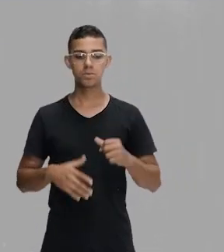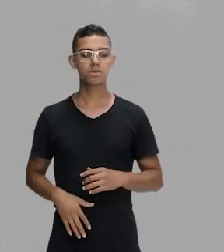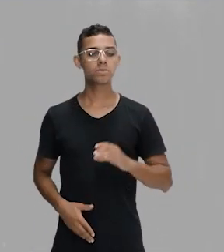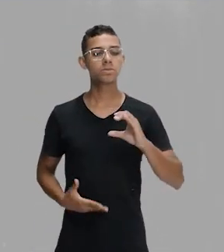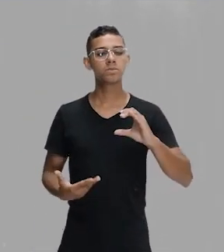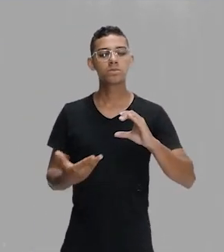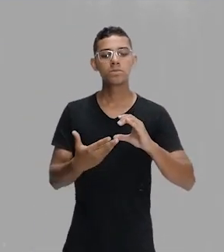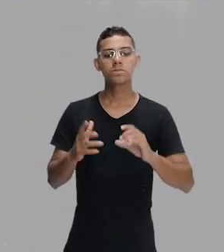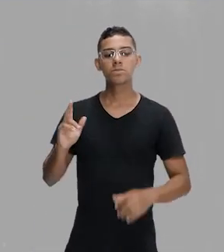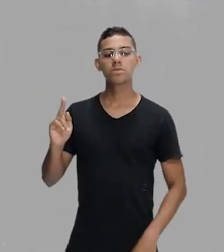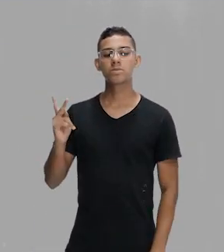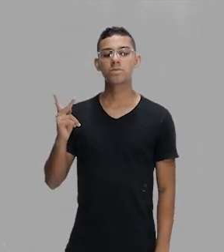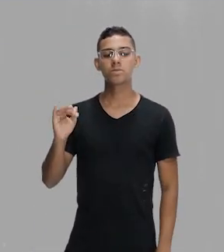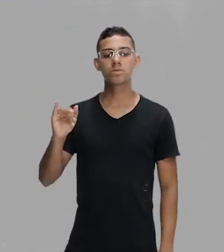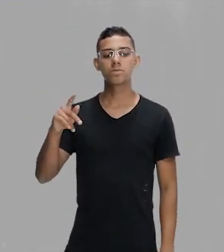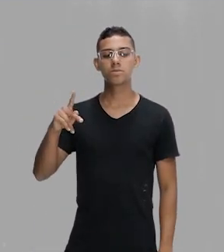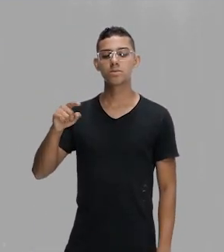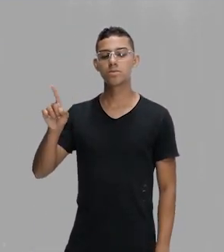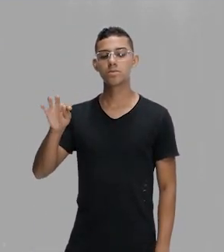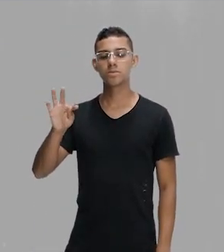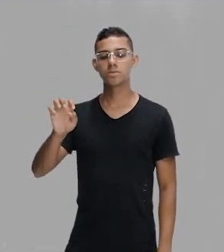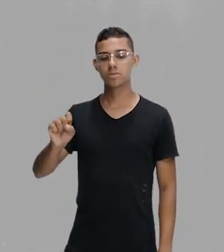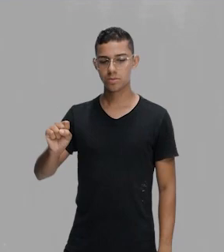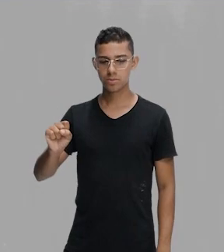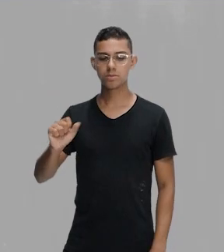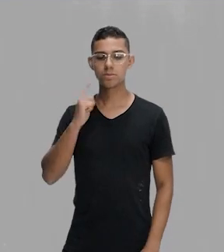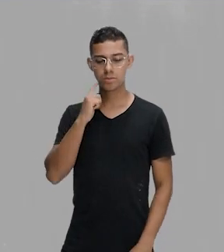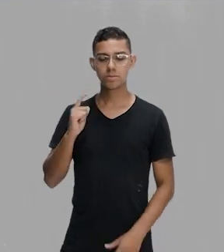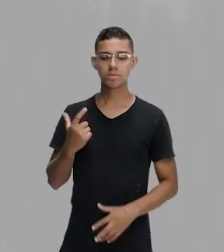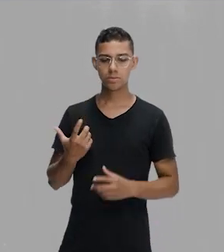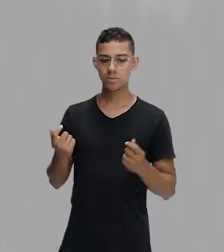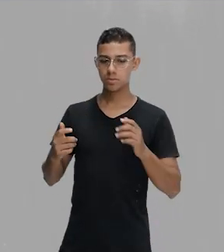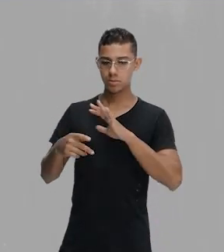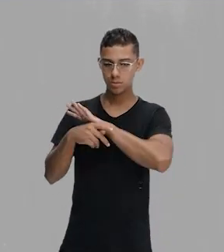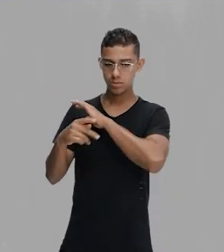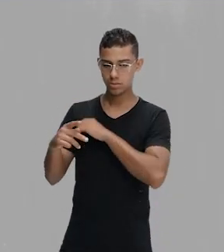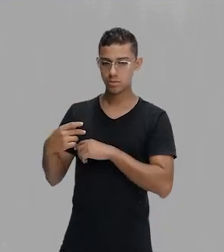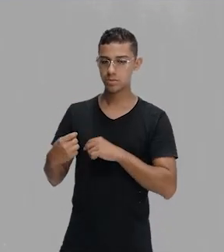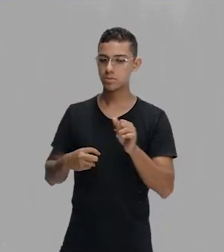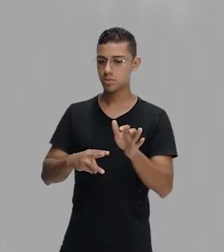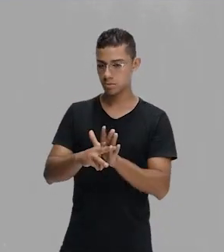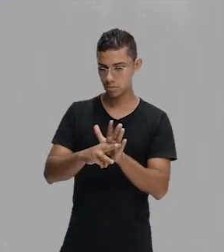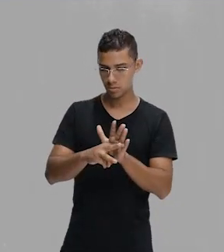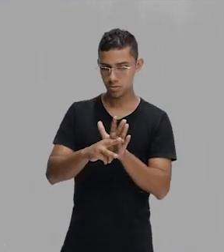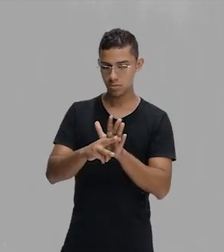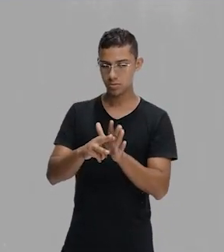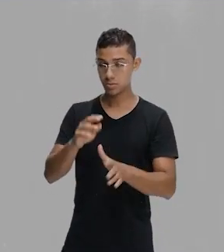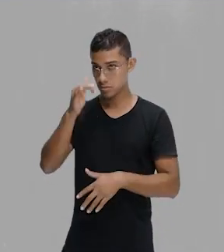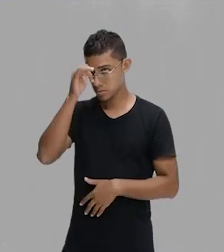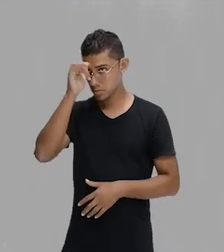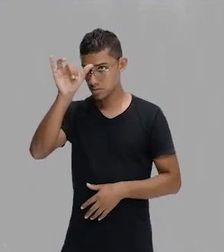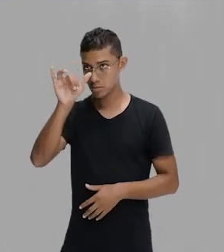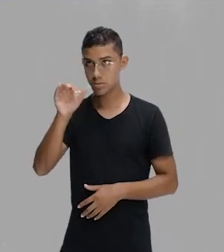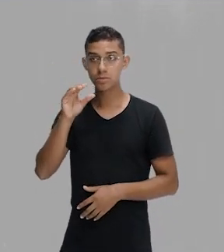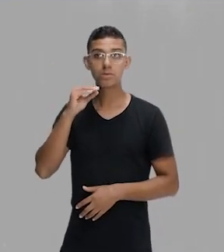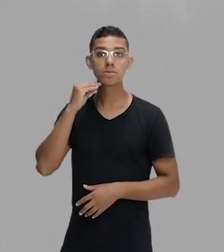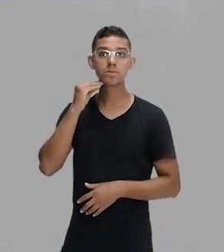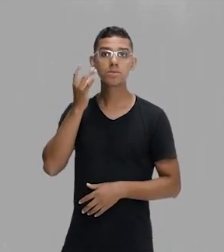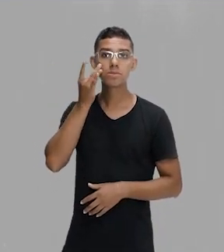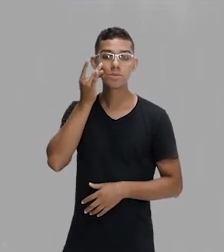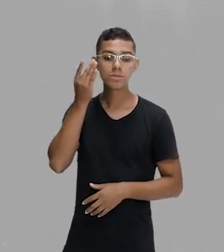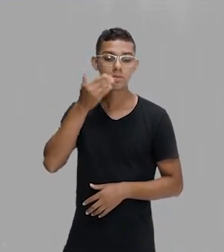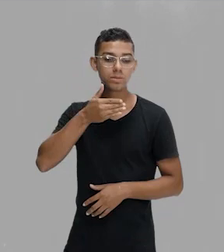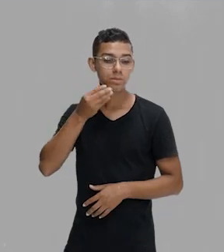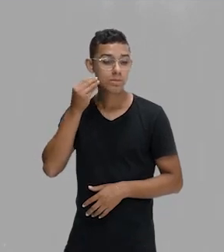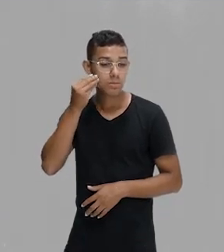Letra C. A hipótese deve ser formulada logo após a metodologia, evitando-se testes.